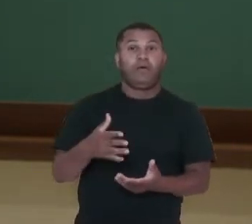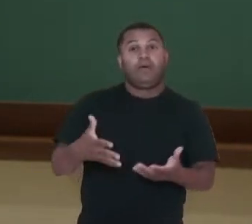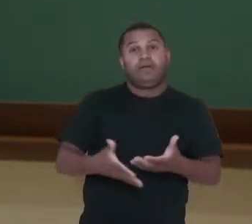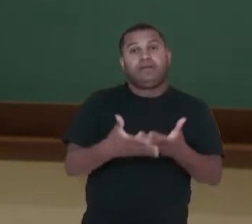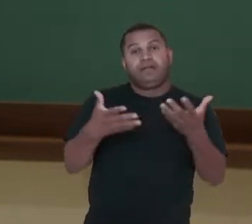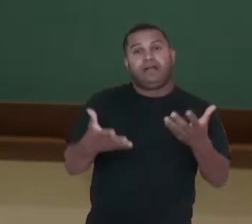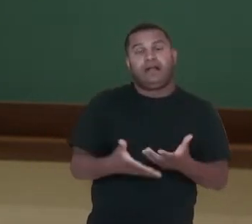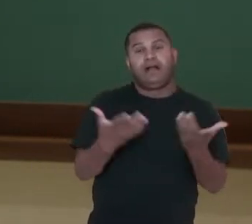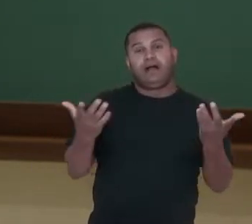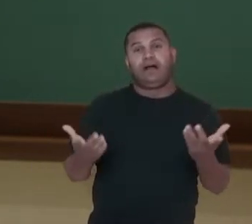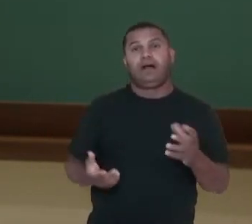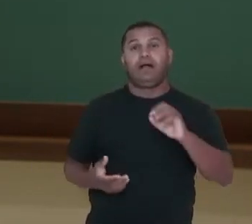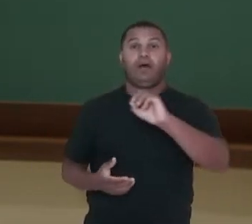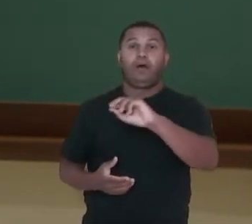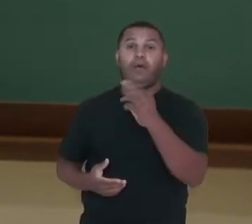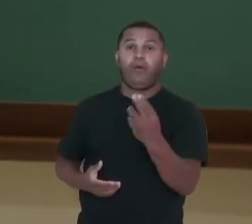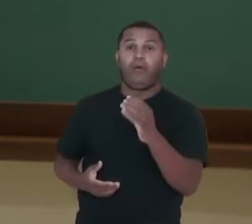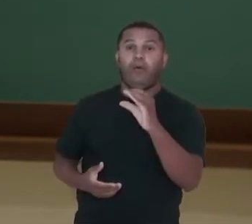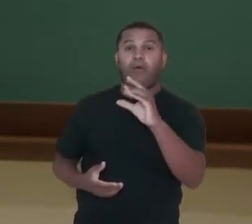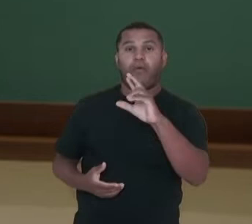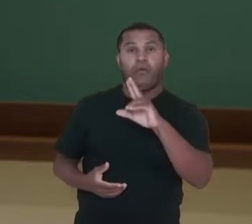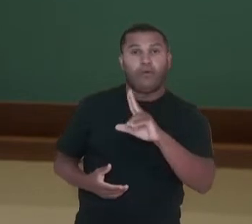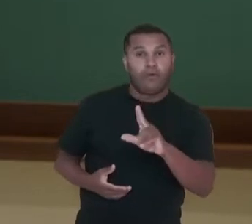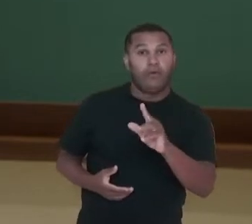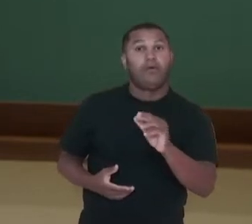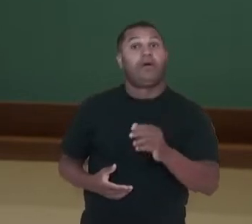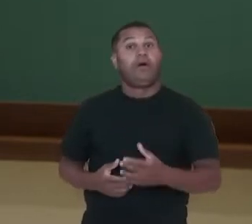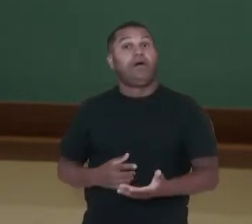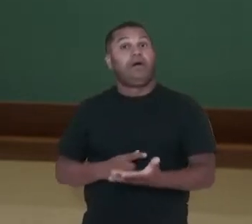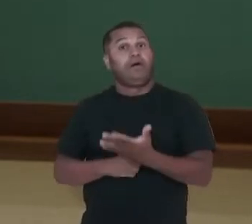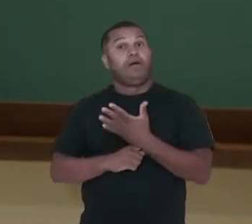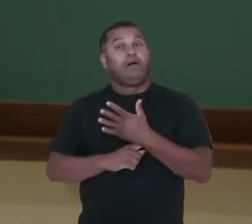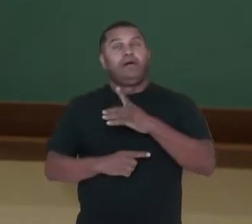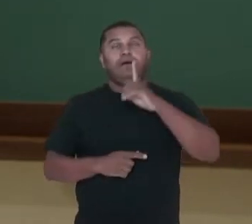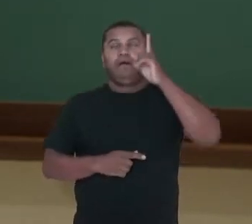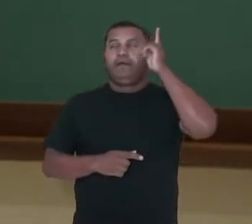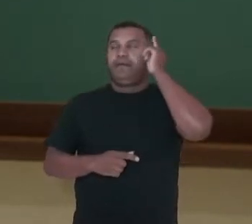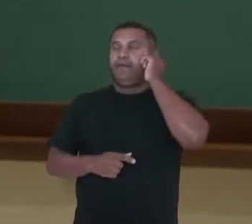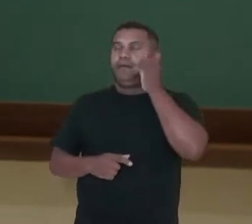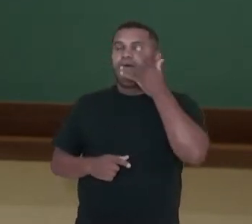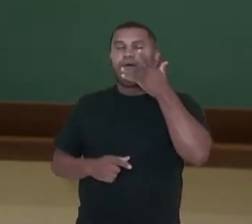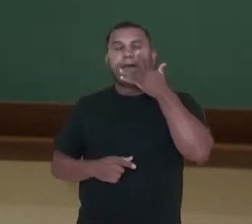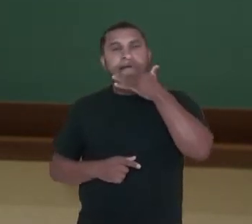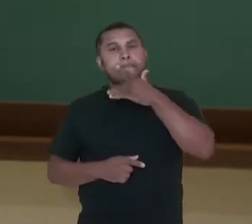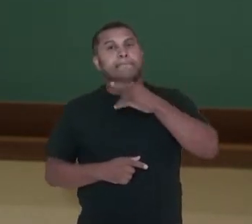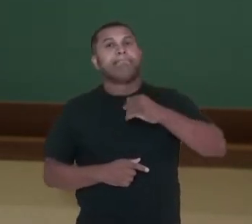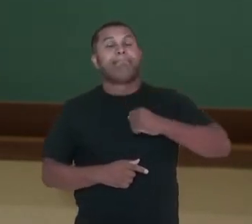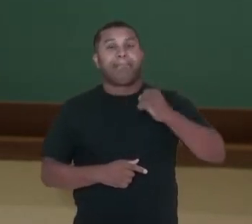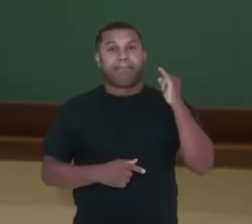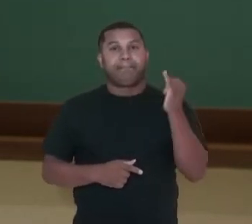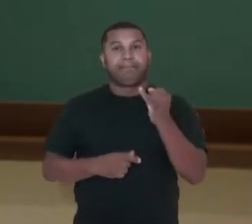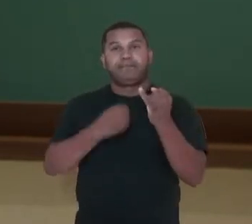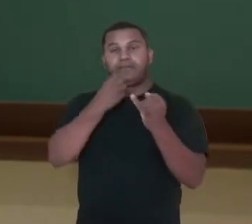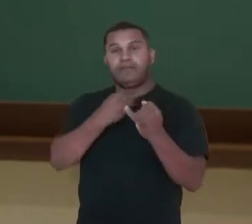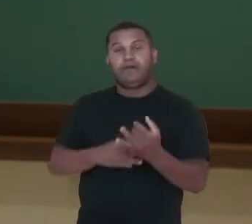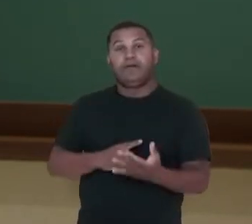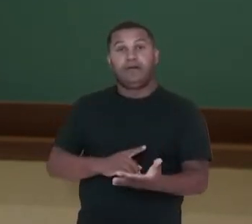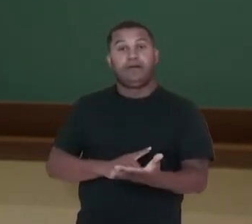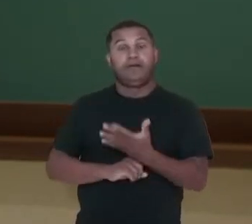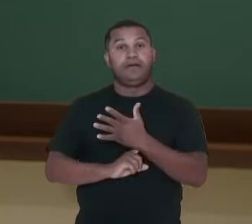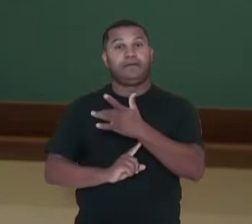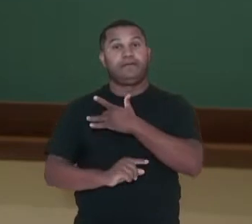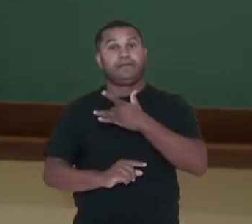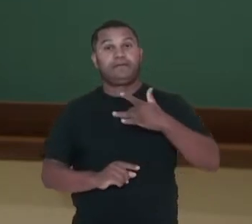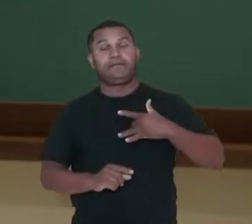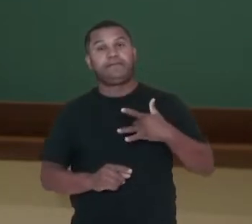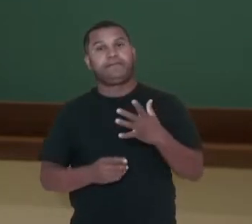uma beterraba e uma cenoura crua. Ah, é muito bom. Nós nos apropriamos, aproveitamos mais dos nutrientes destes